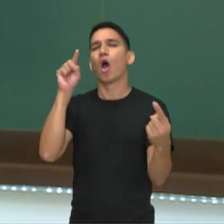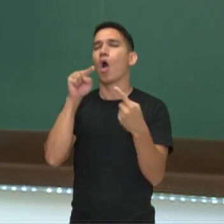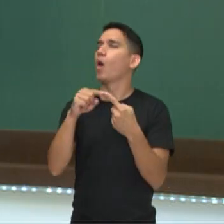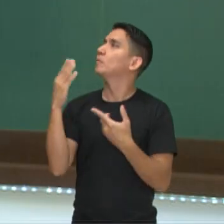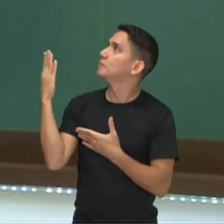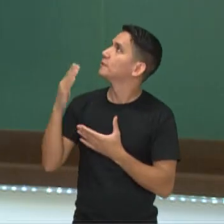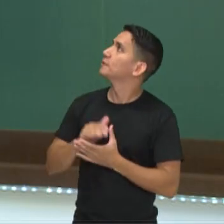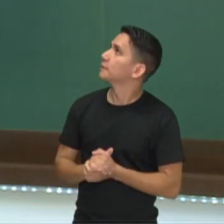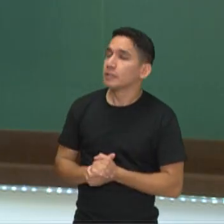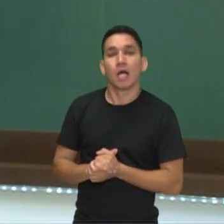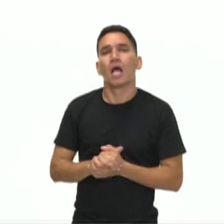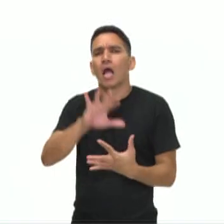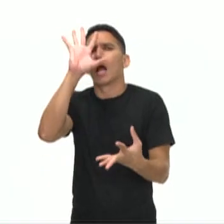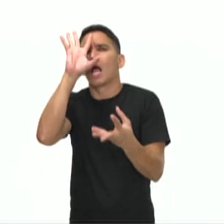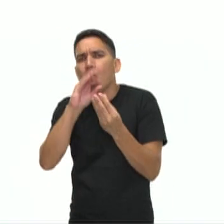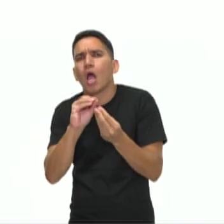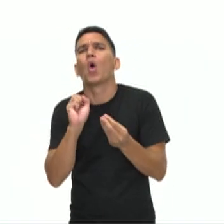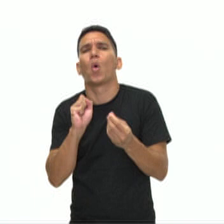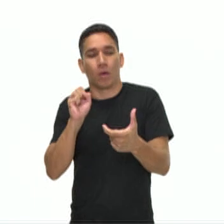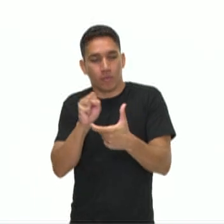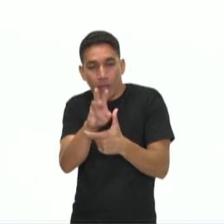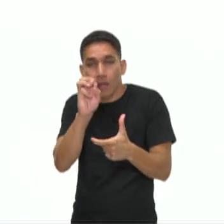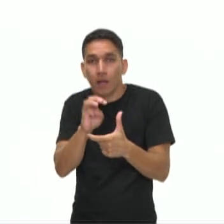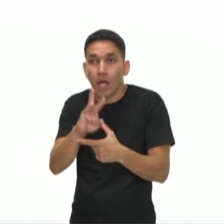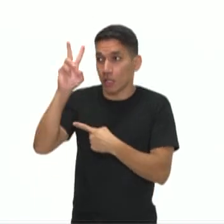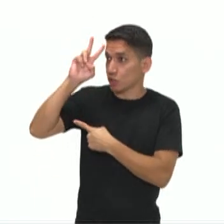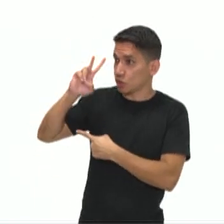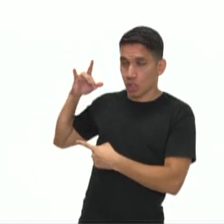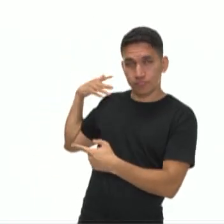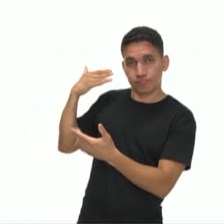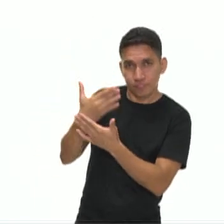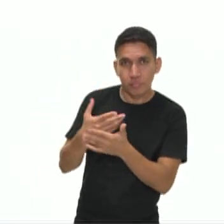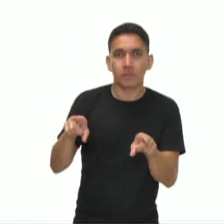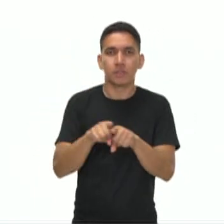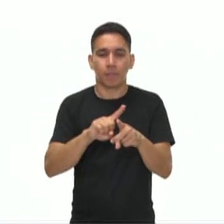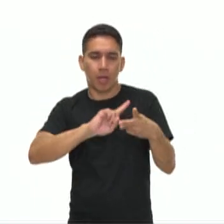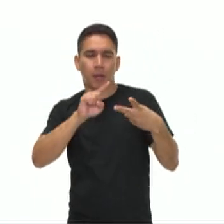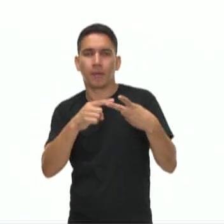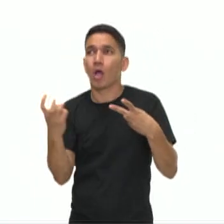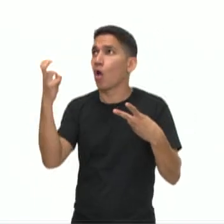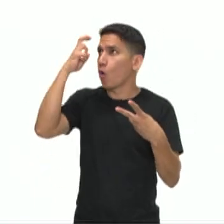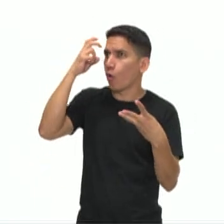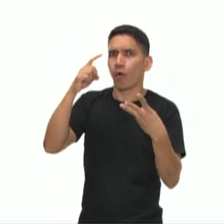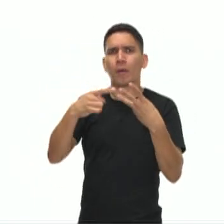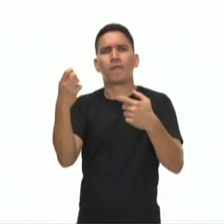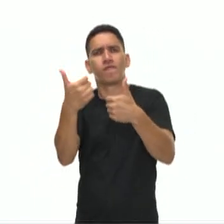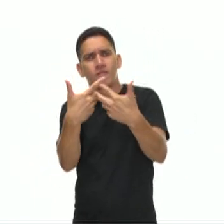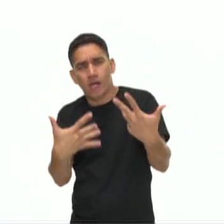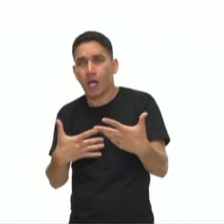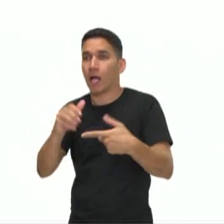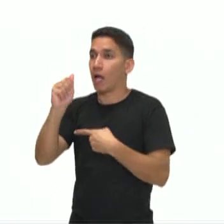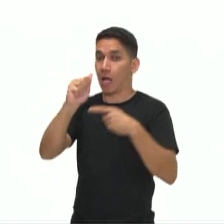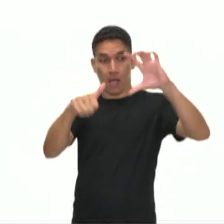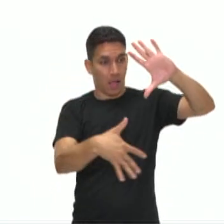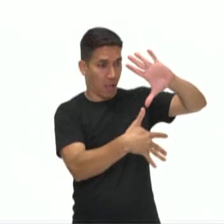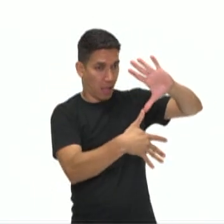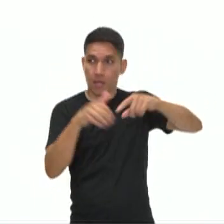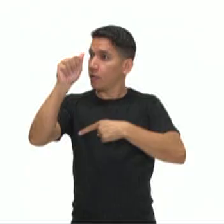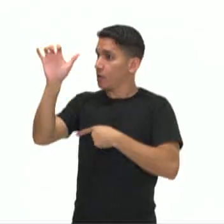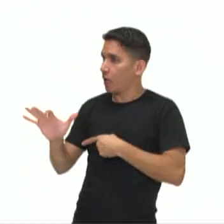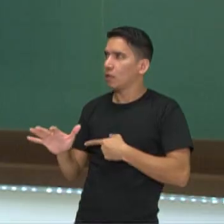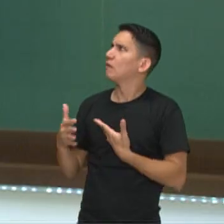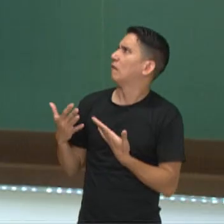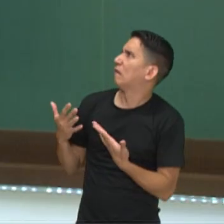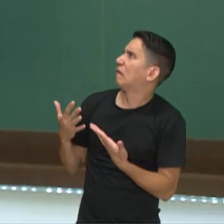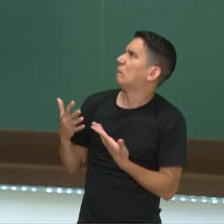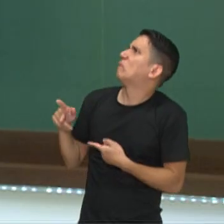Objetivos: reconhecer os aspectos históricos, culturais e regionais da América e da África. Professora,